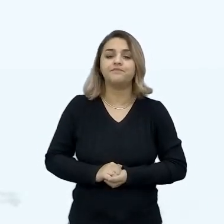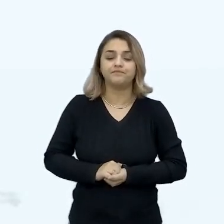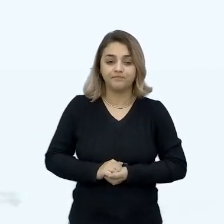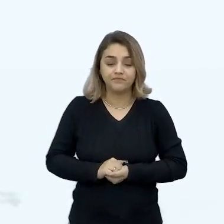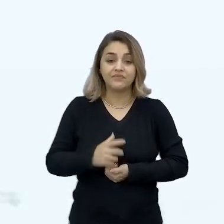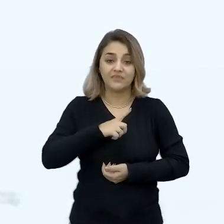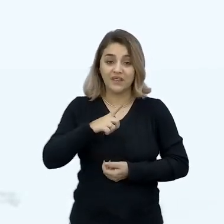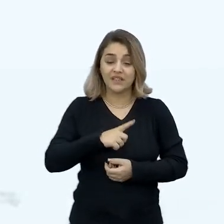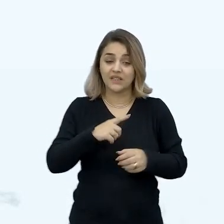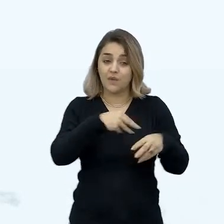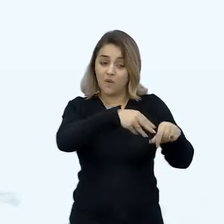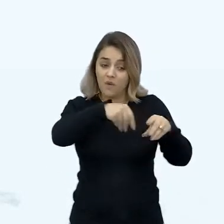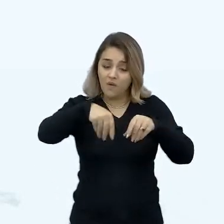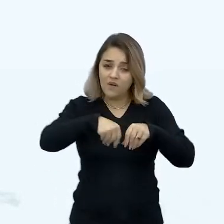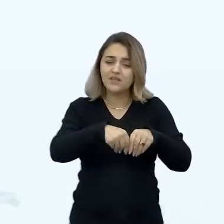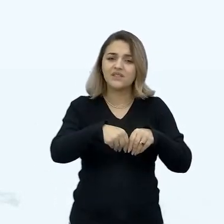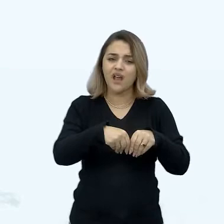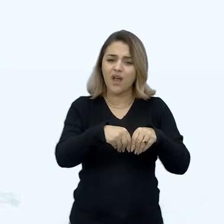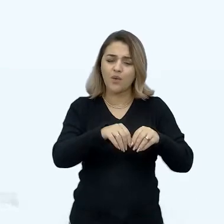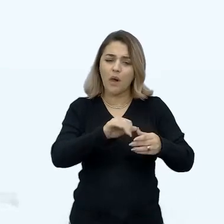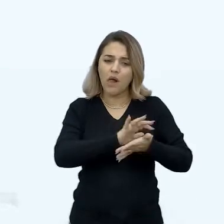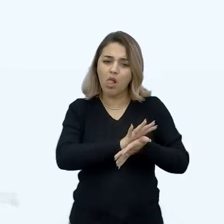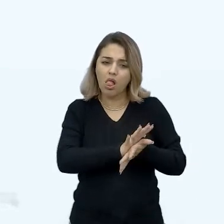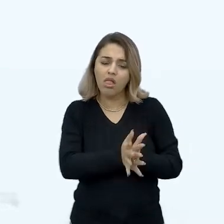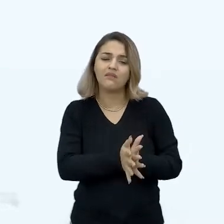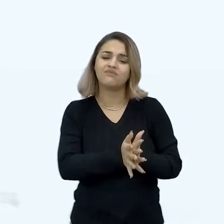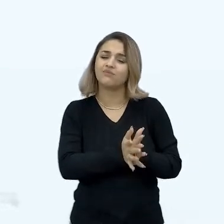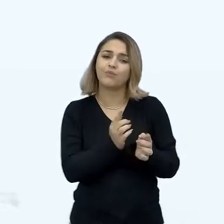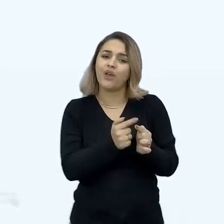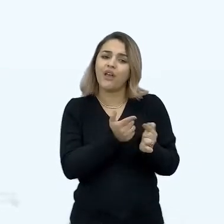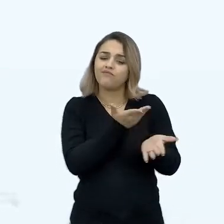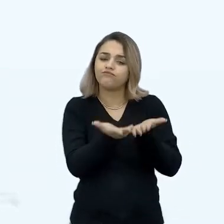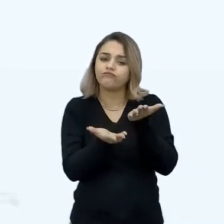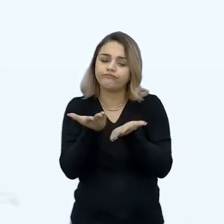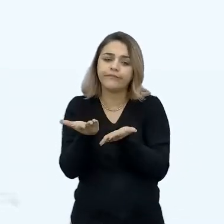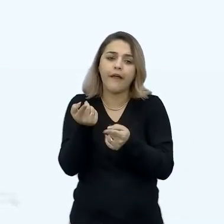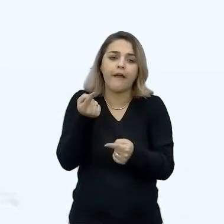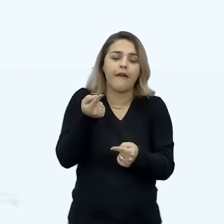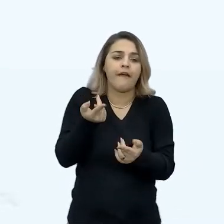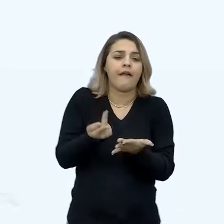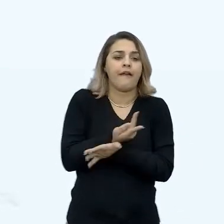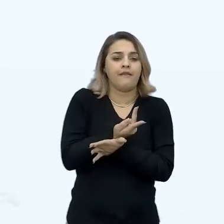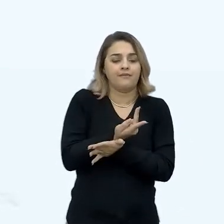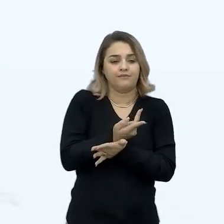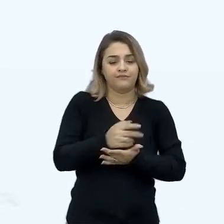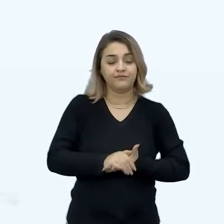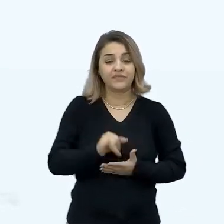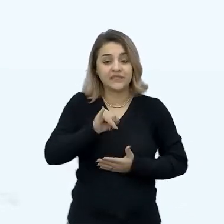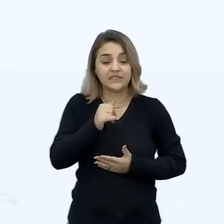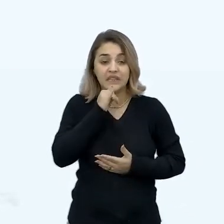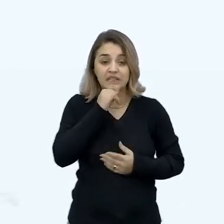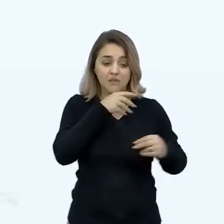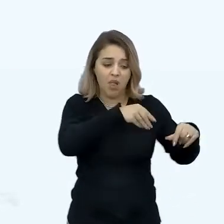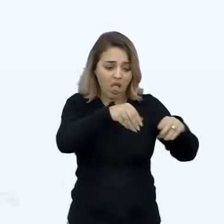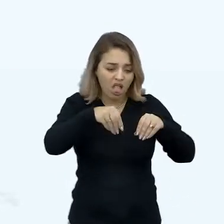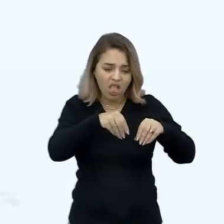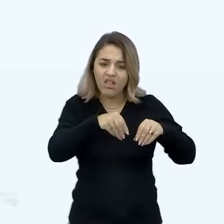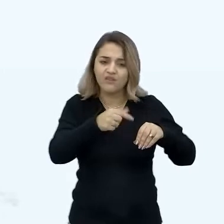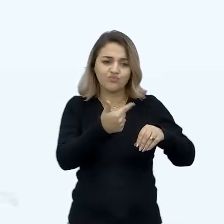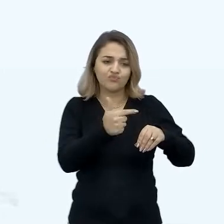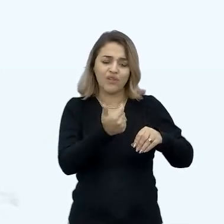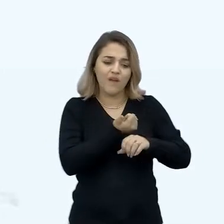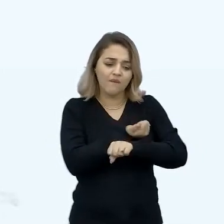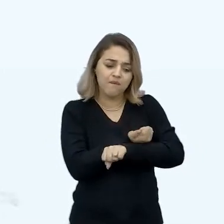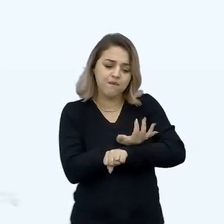solo está diretamente ligada ao manejo inadequado. Se você deixa o solo muito tempo descoberto, por exemplo, sem uma cobertura verde,